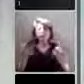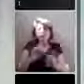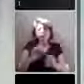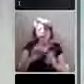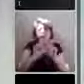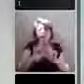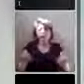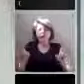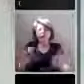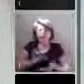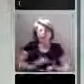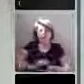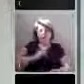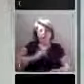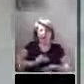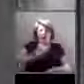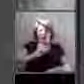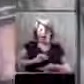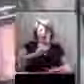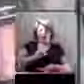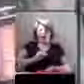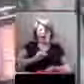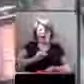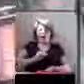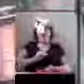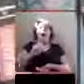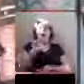Tá? Corpora.